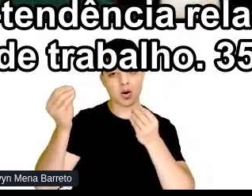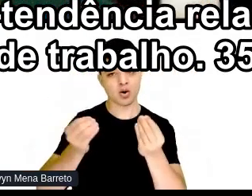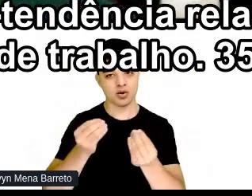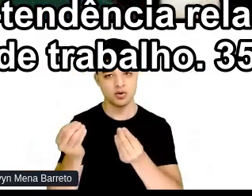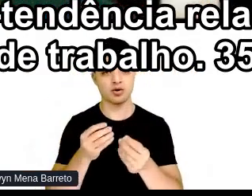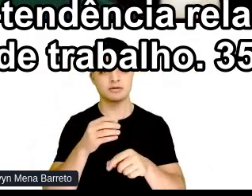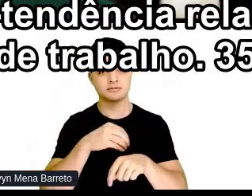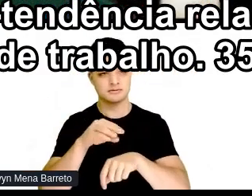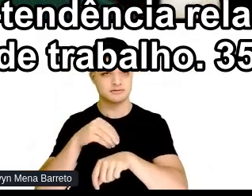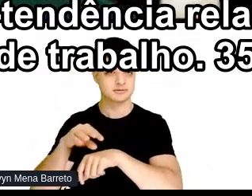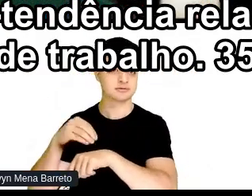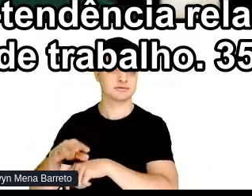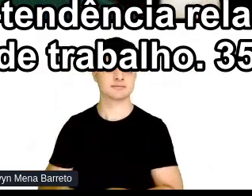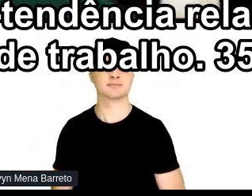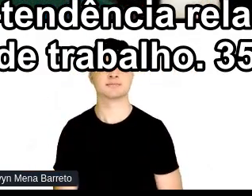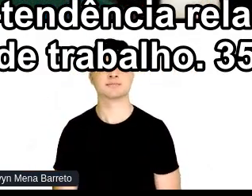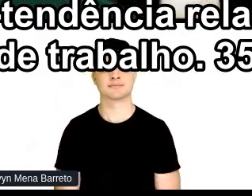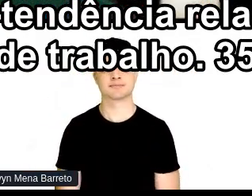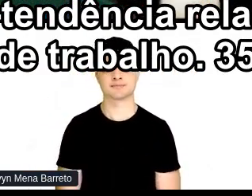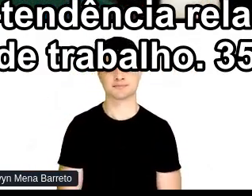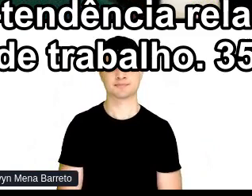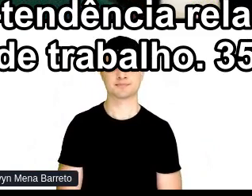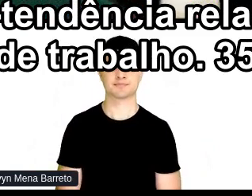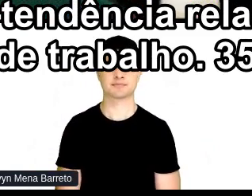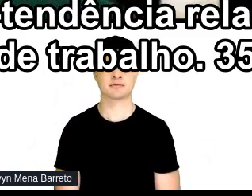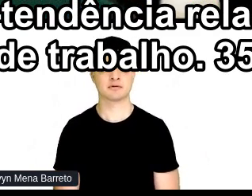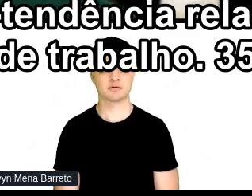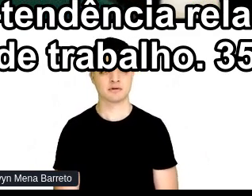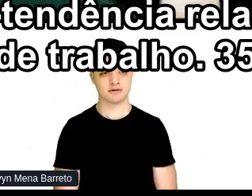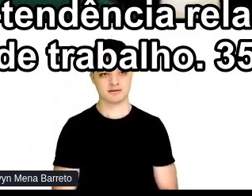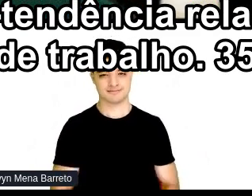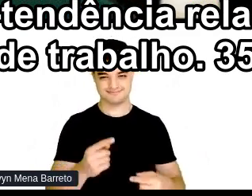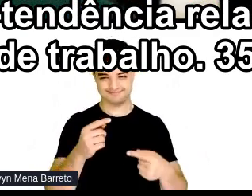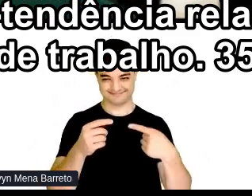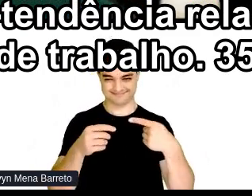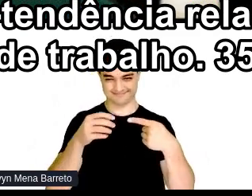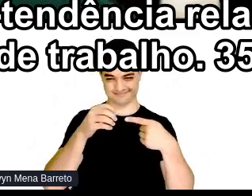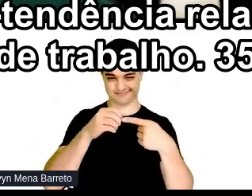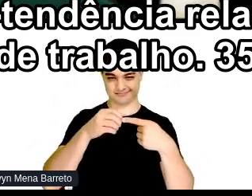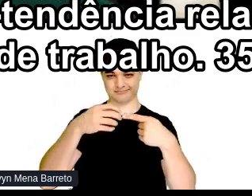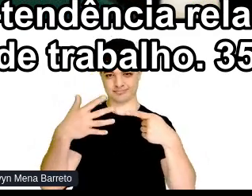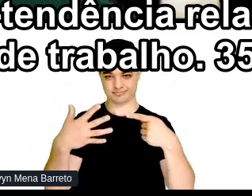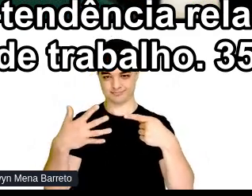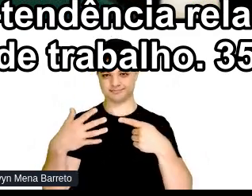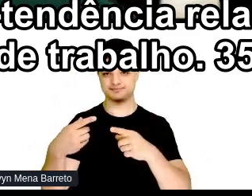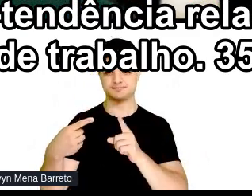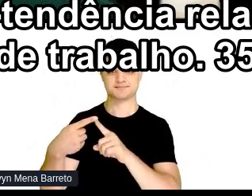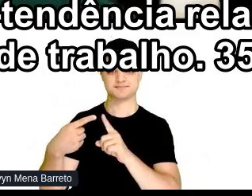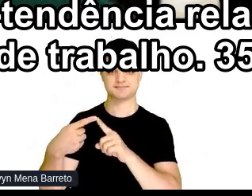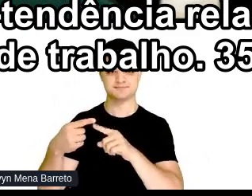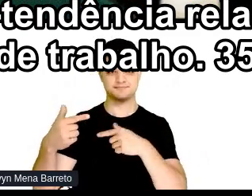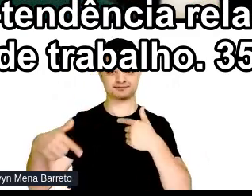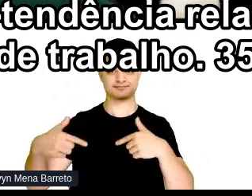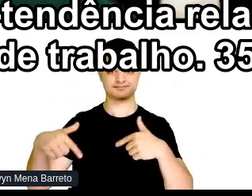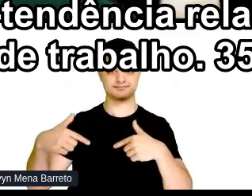venda virtual, ou então fazer a consultoria de algum serviço que eles estudaram ou conheciam.